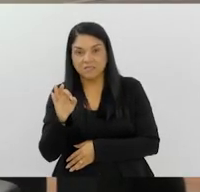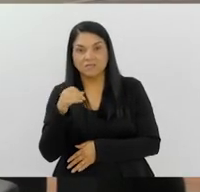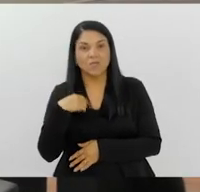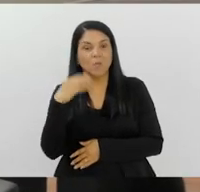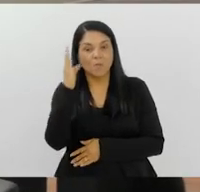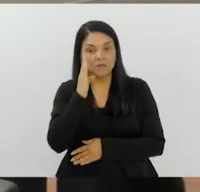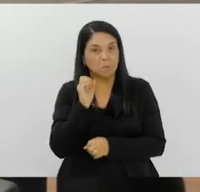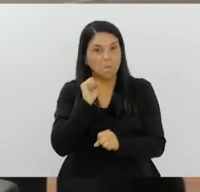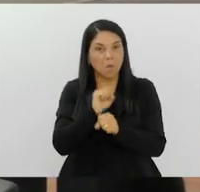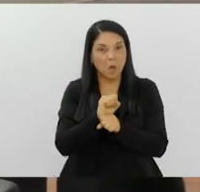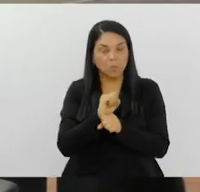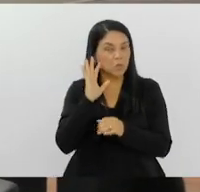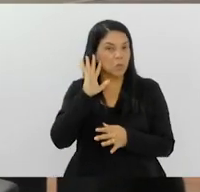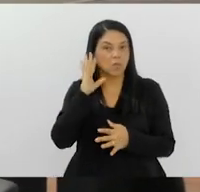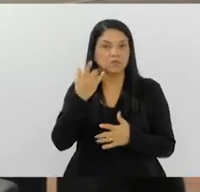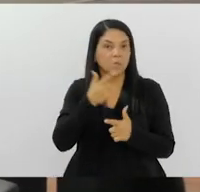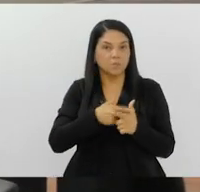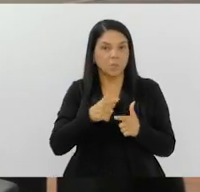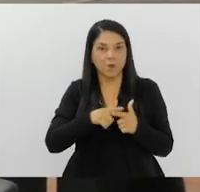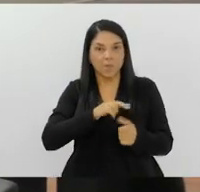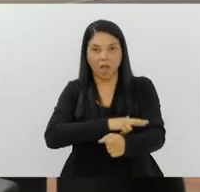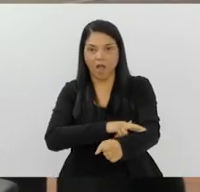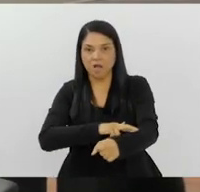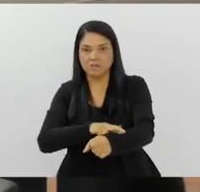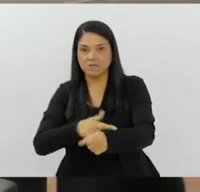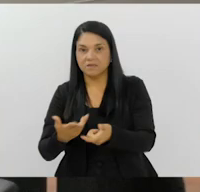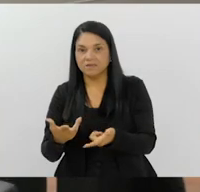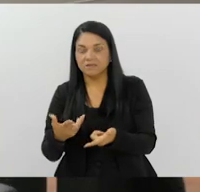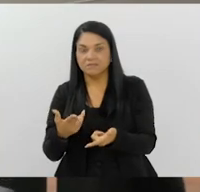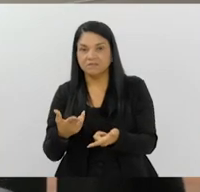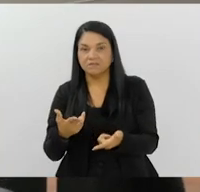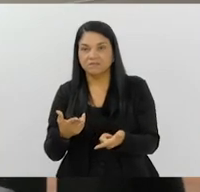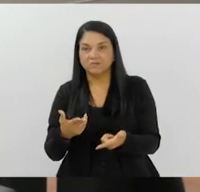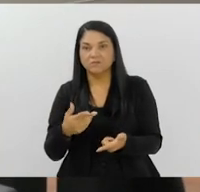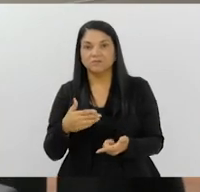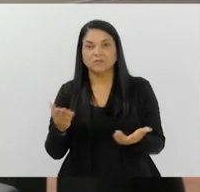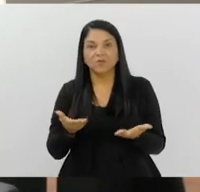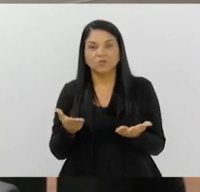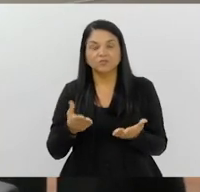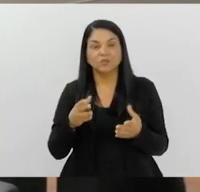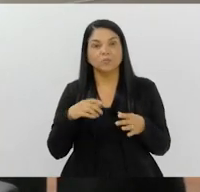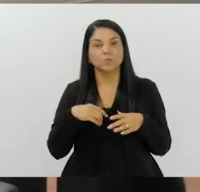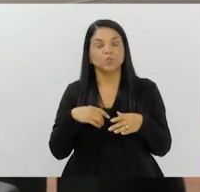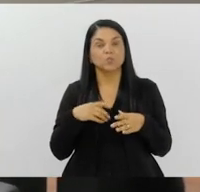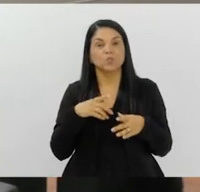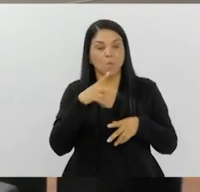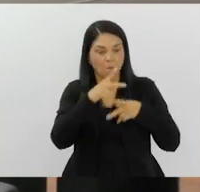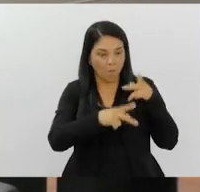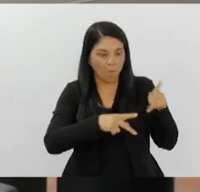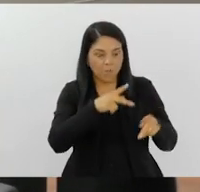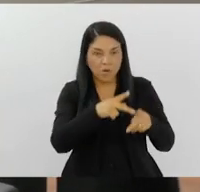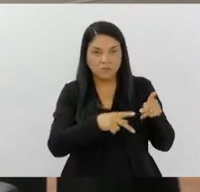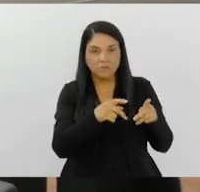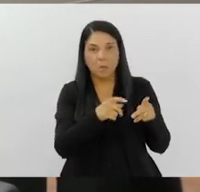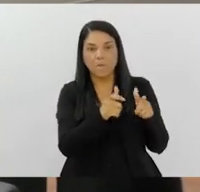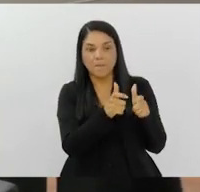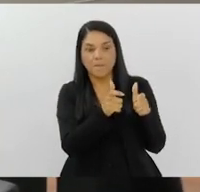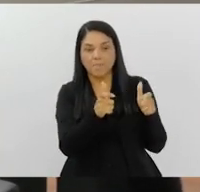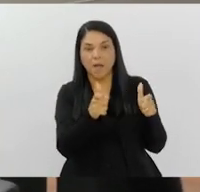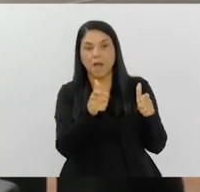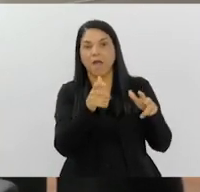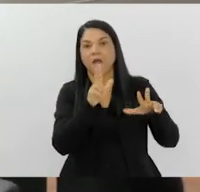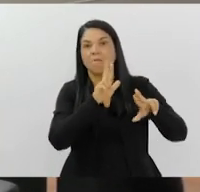resolve a sua questão racial ele não resolve nós temos hoje um contingente altíssimo de pessoas